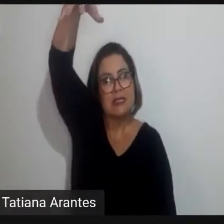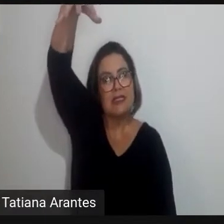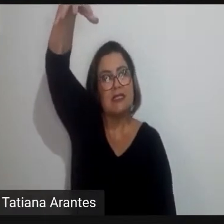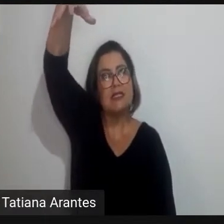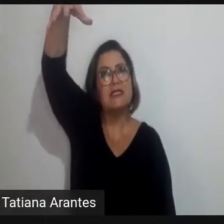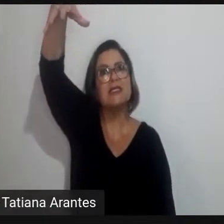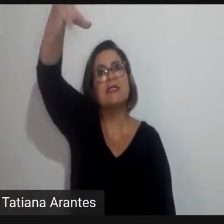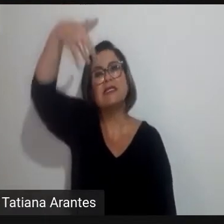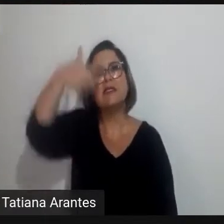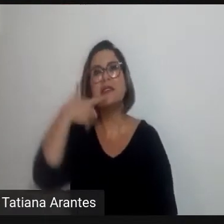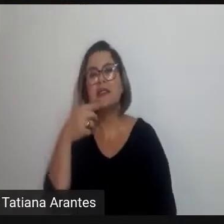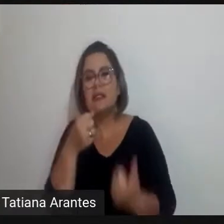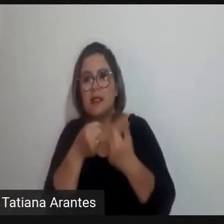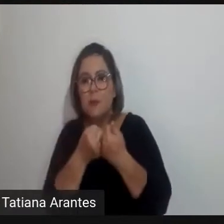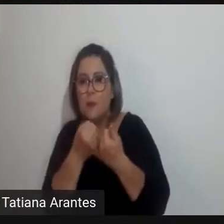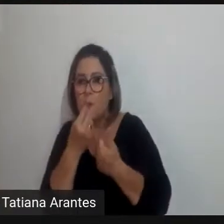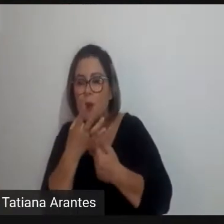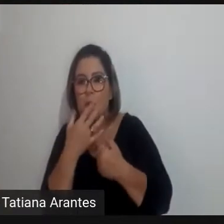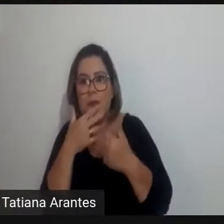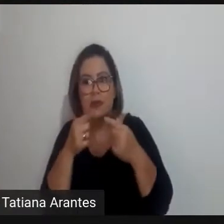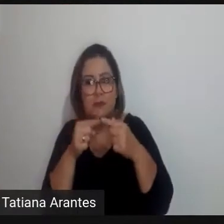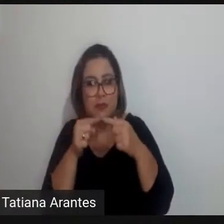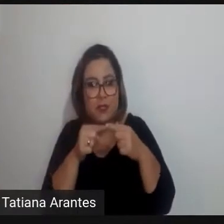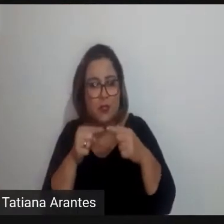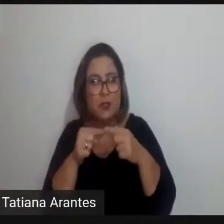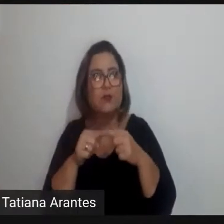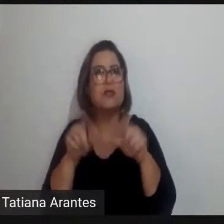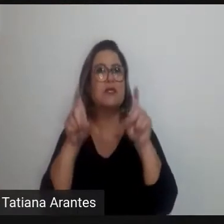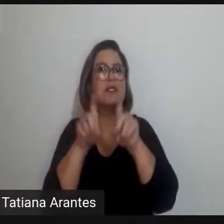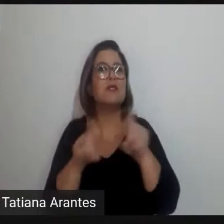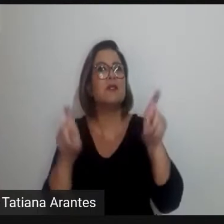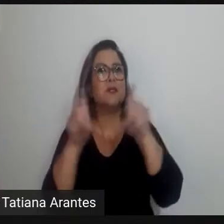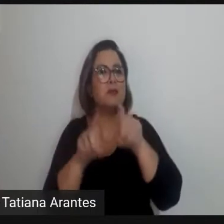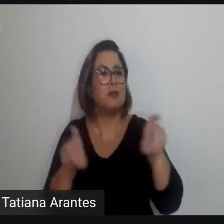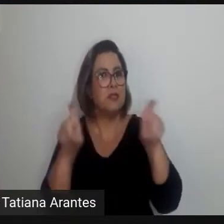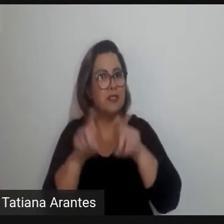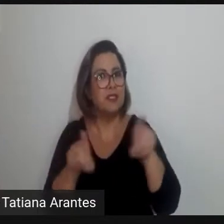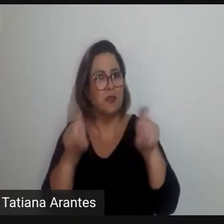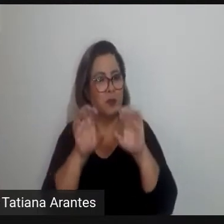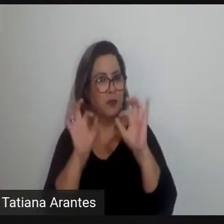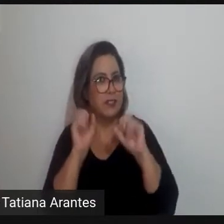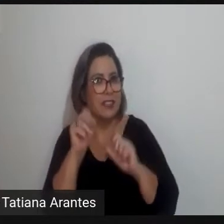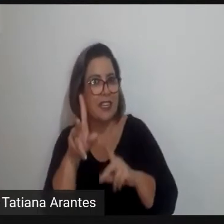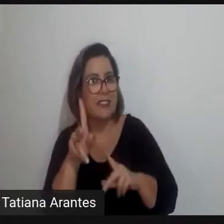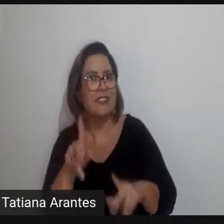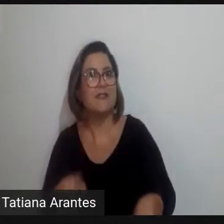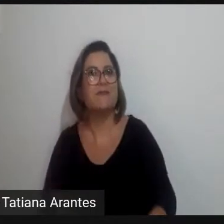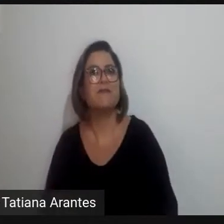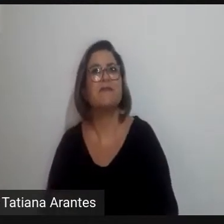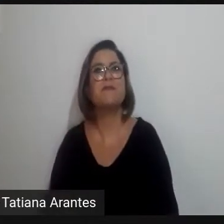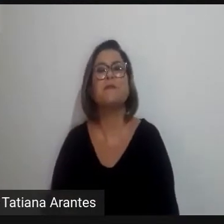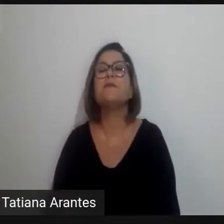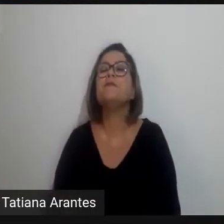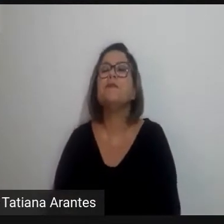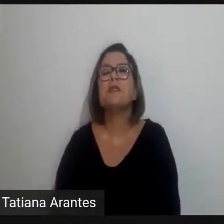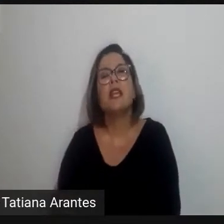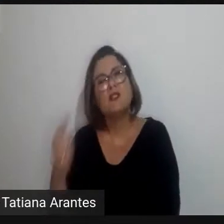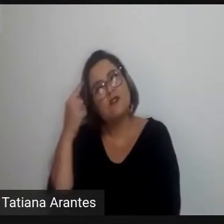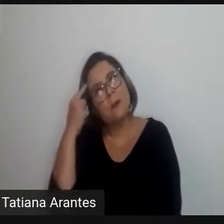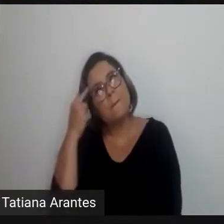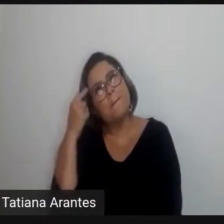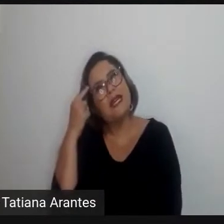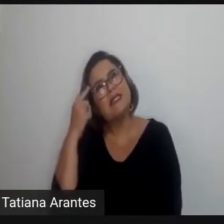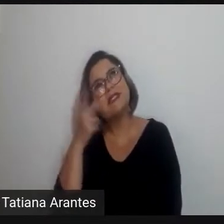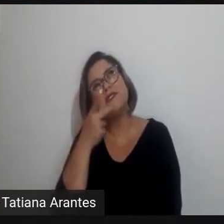perpendicular ao computador, à tela. Ok? Deixa eu pensar aqui se eu